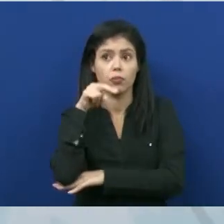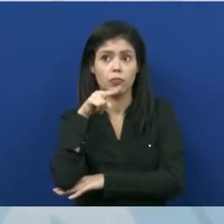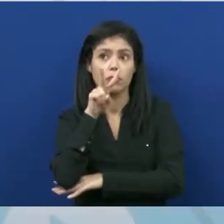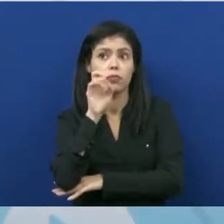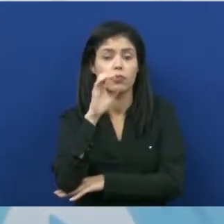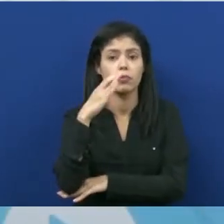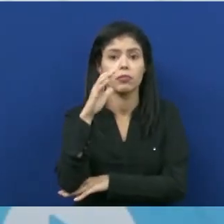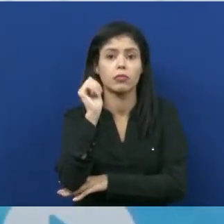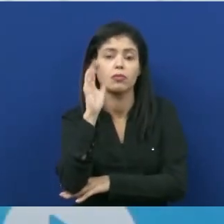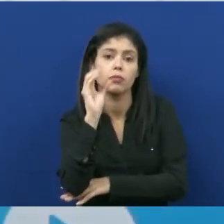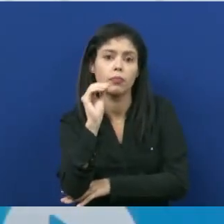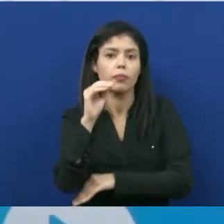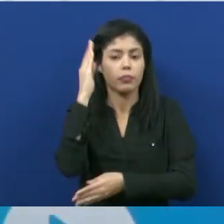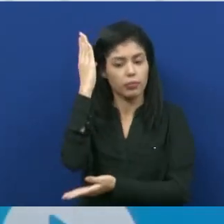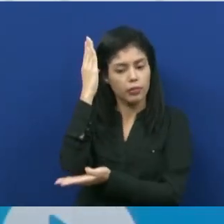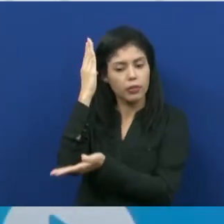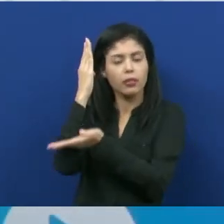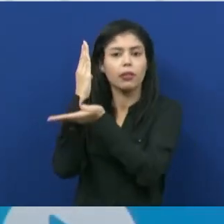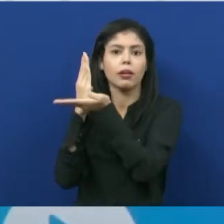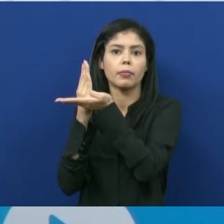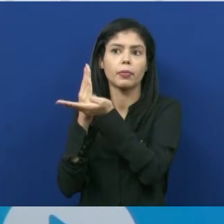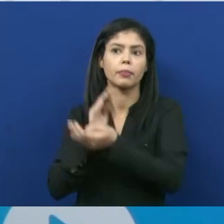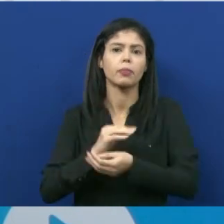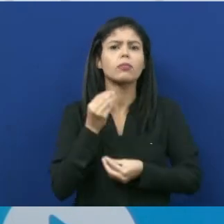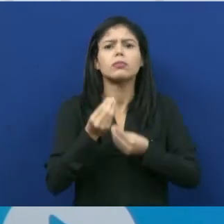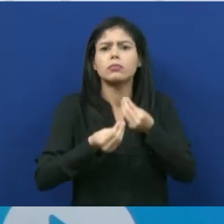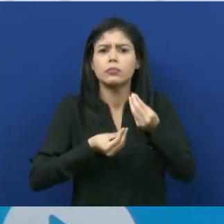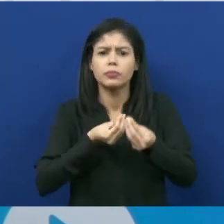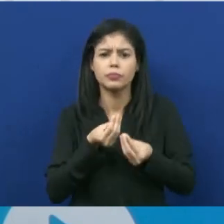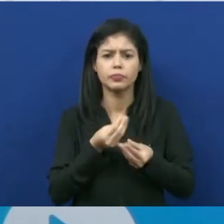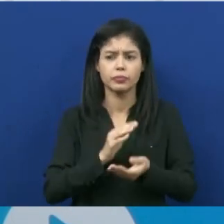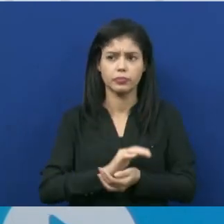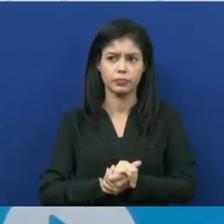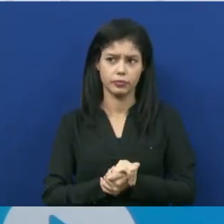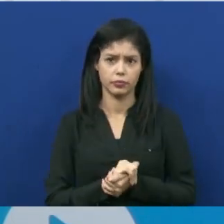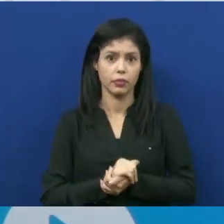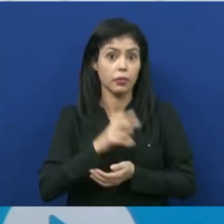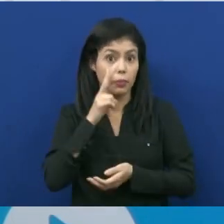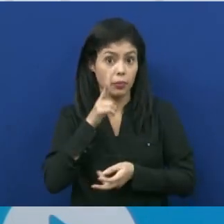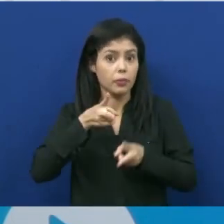ok? Como que acontece a convecção térmica? Eu gostaria que vocês